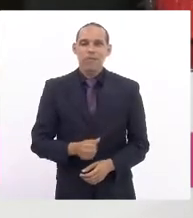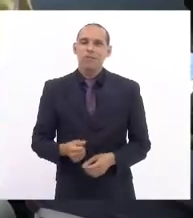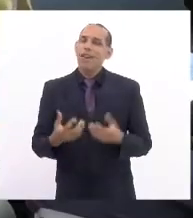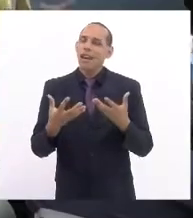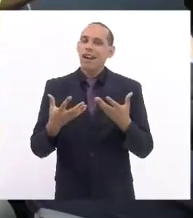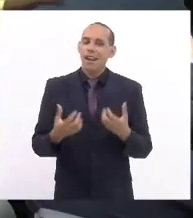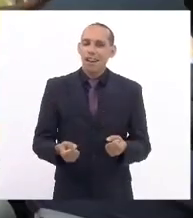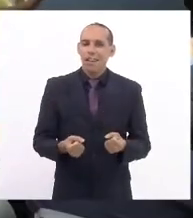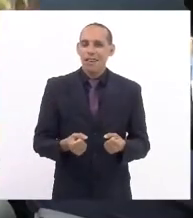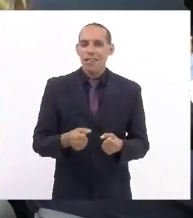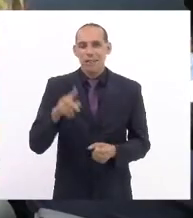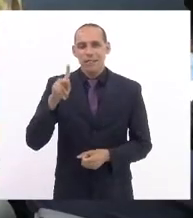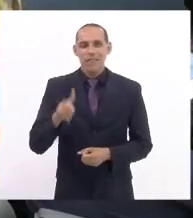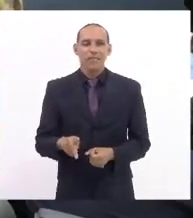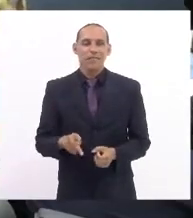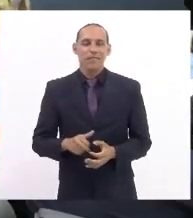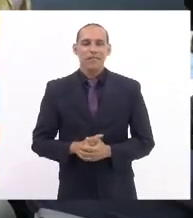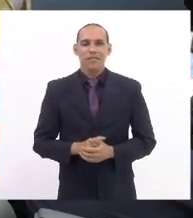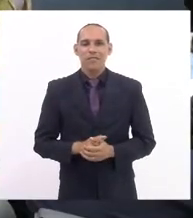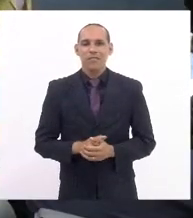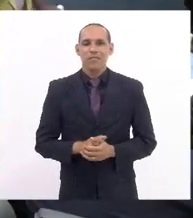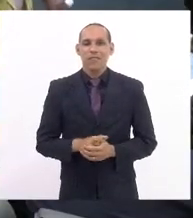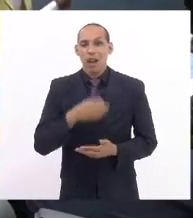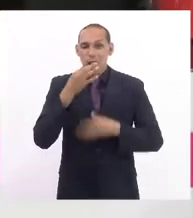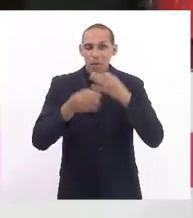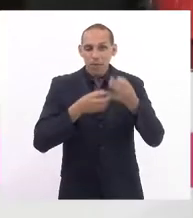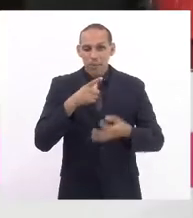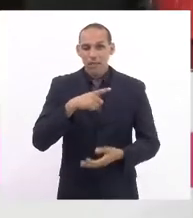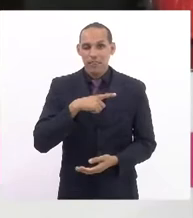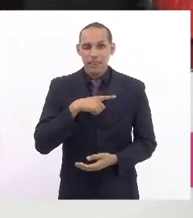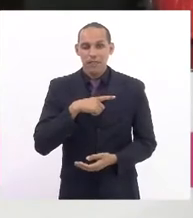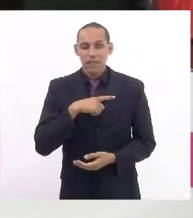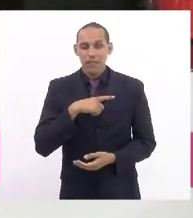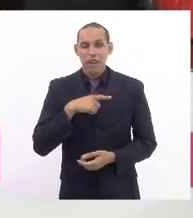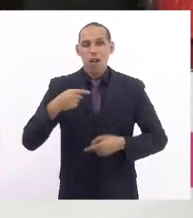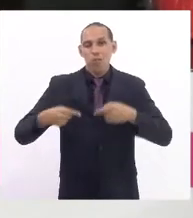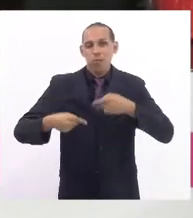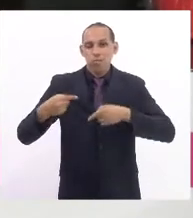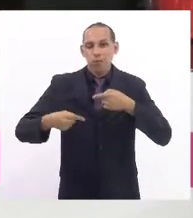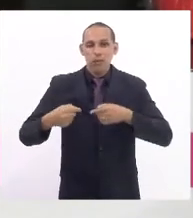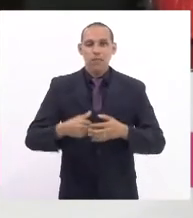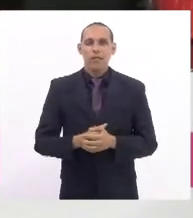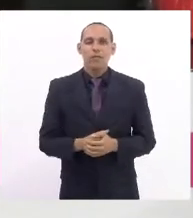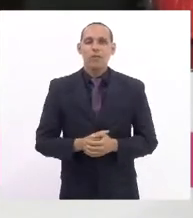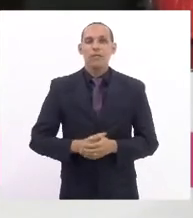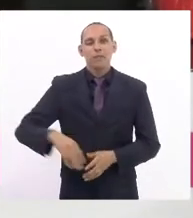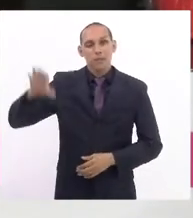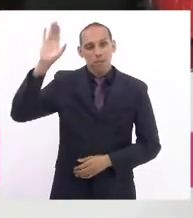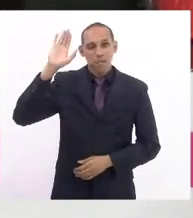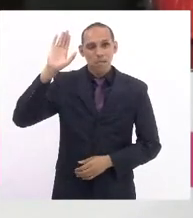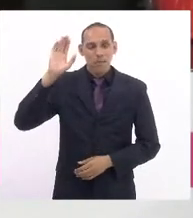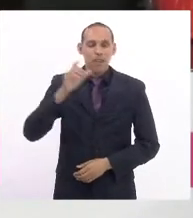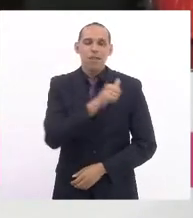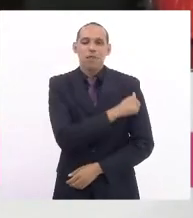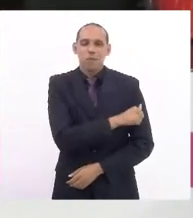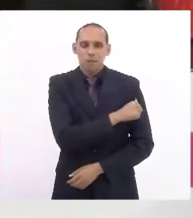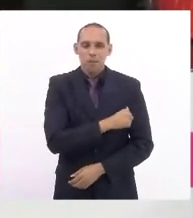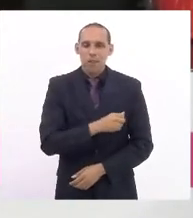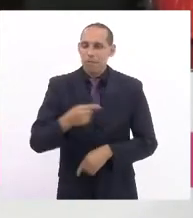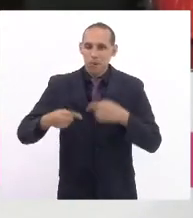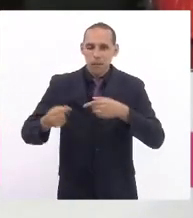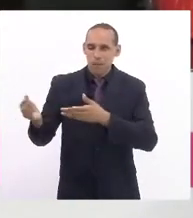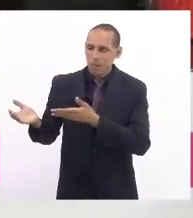favorável presidente com os pareceres emitidos em discussão a deputada enfermeira Regiane para